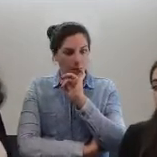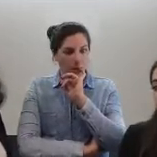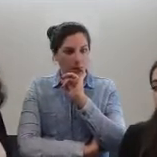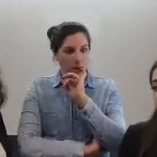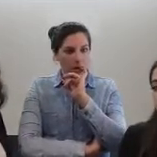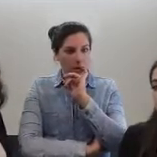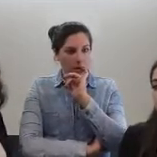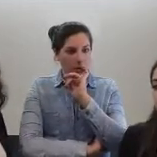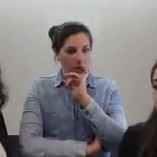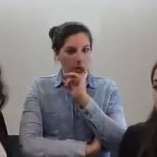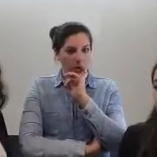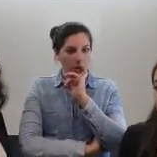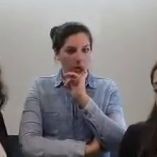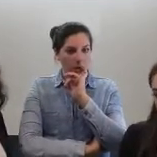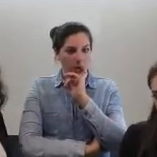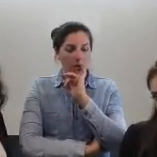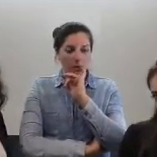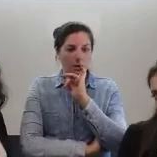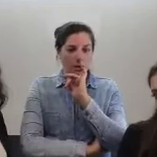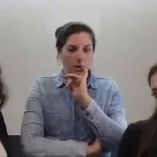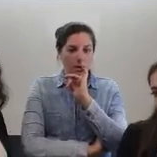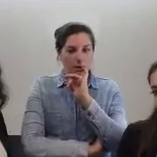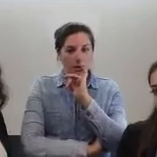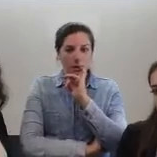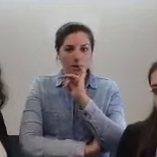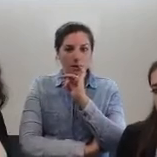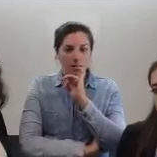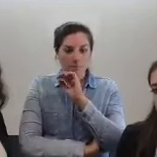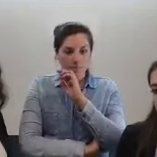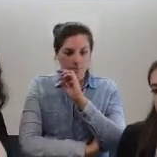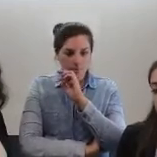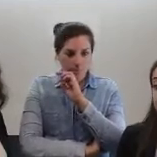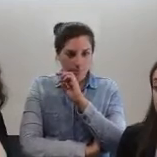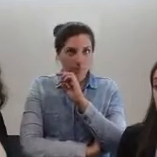gente tem são os que estão dentro das revistas da UNO Chapecó. Mas...